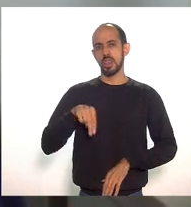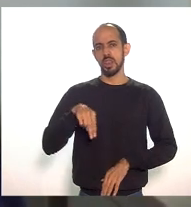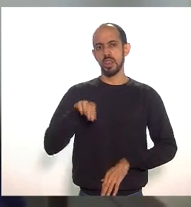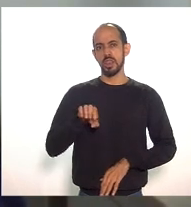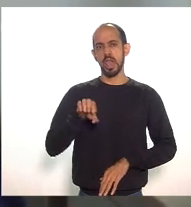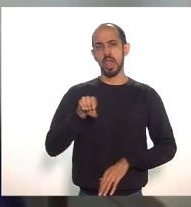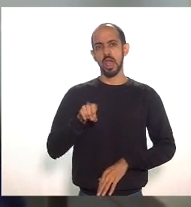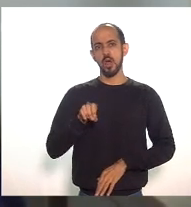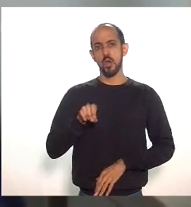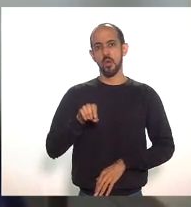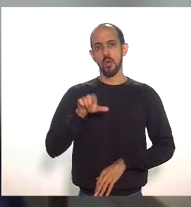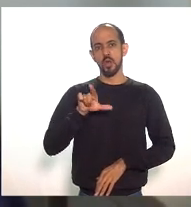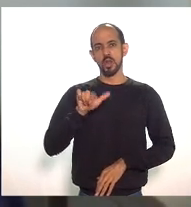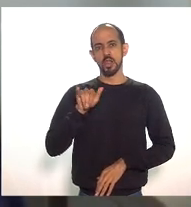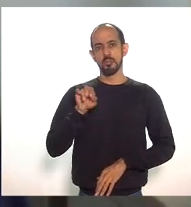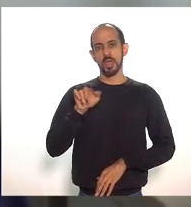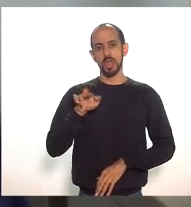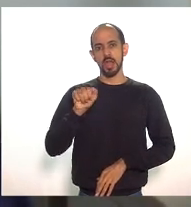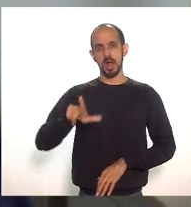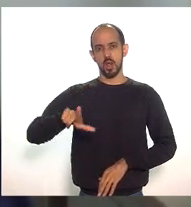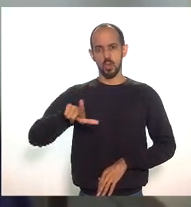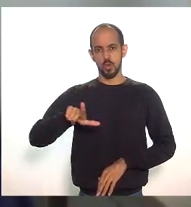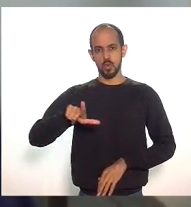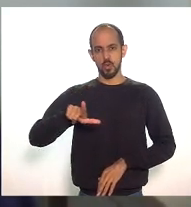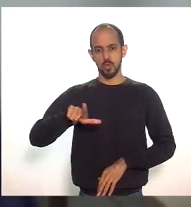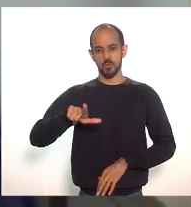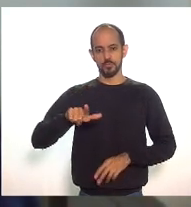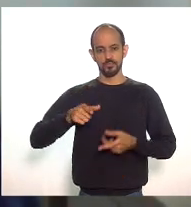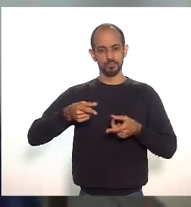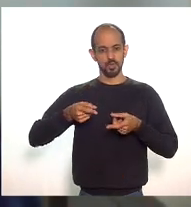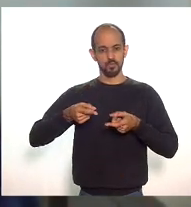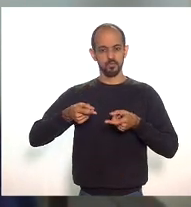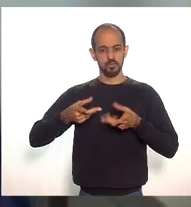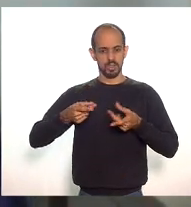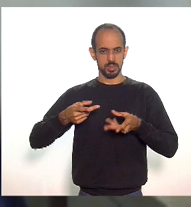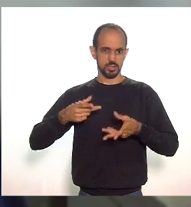uma remesso imenso de privatizações